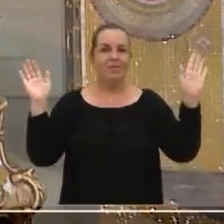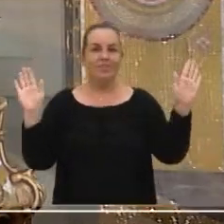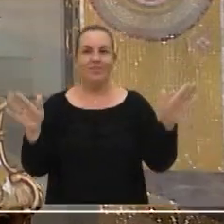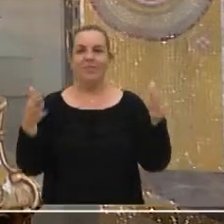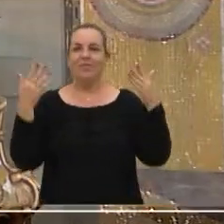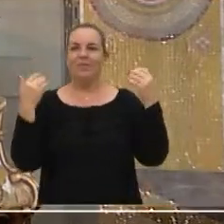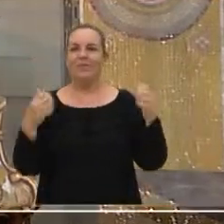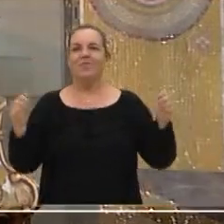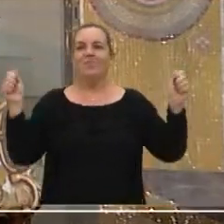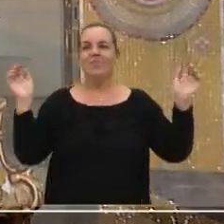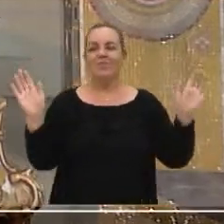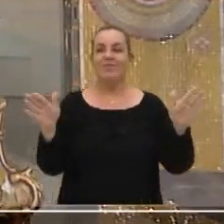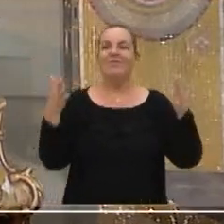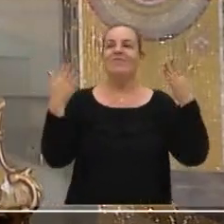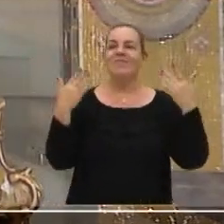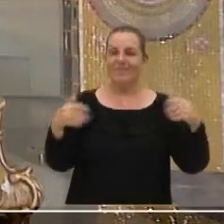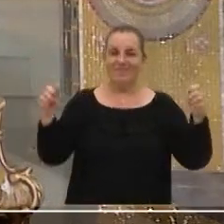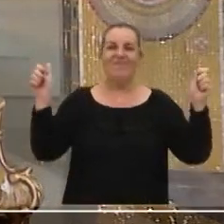aleluia,